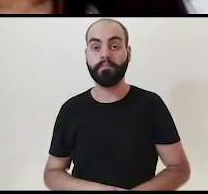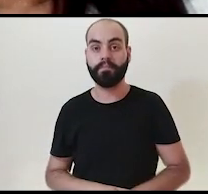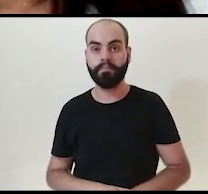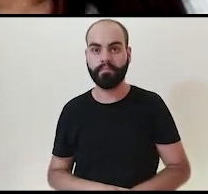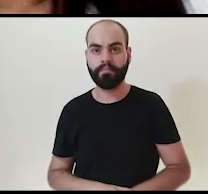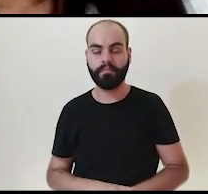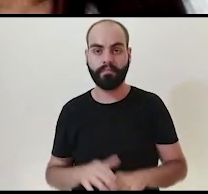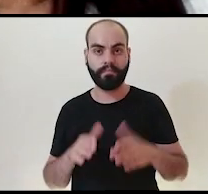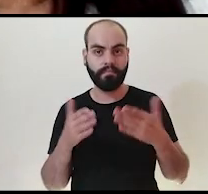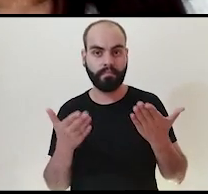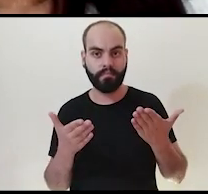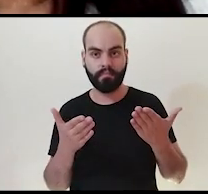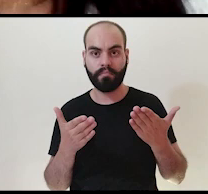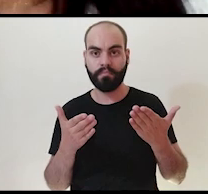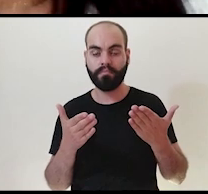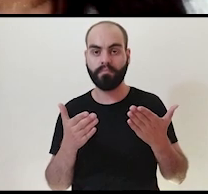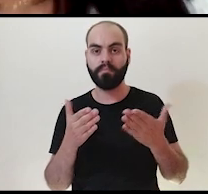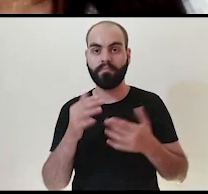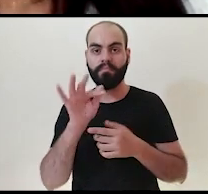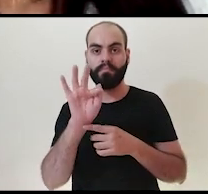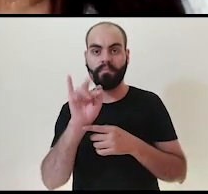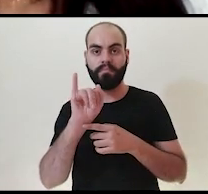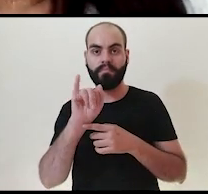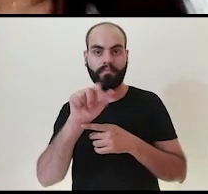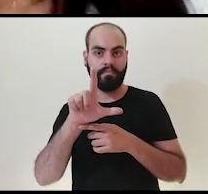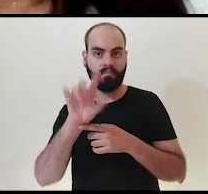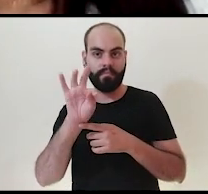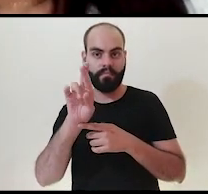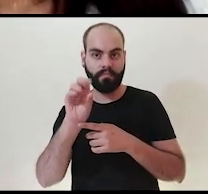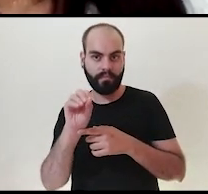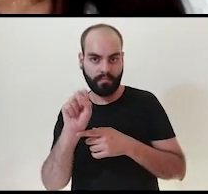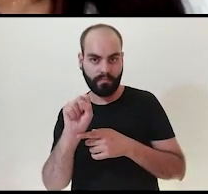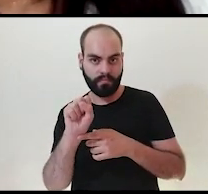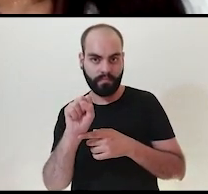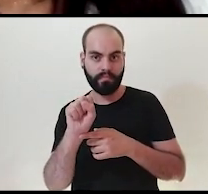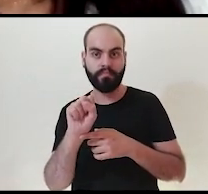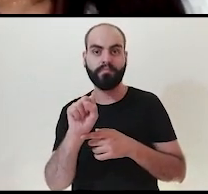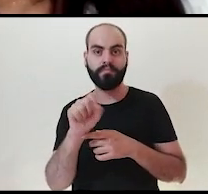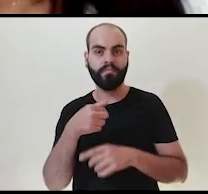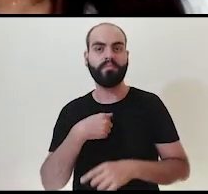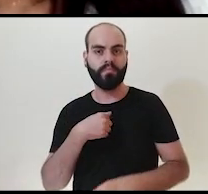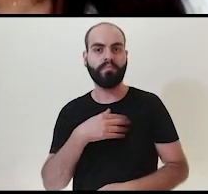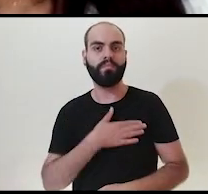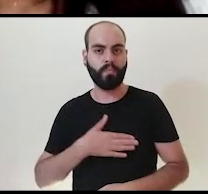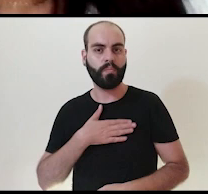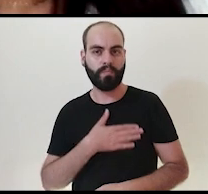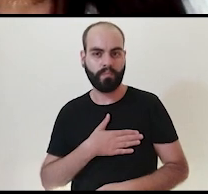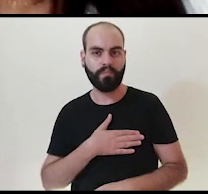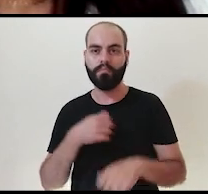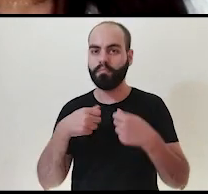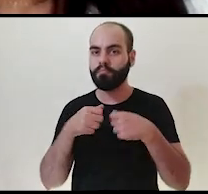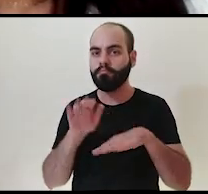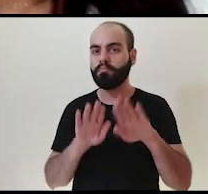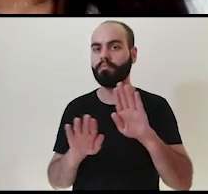E aí, assim, filtros. Eu gosto de utilizar filtros, mas eu falo que tem que, para não exagerar,